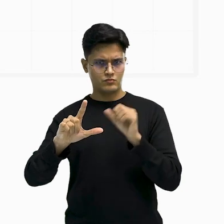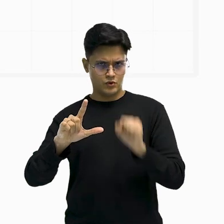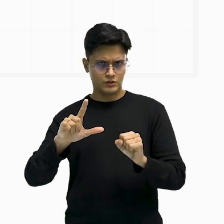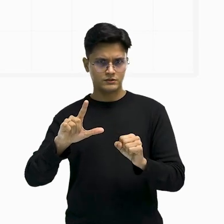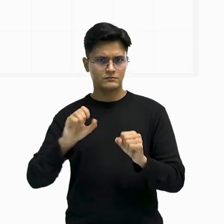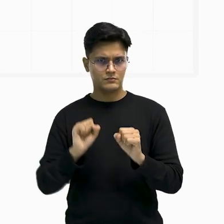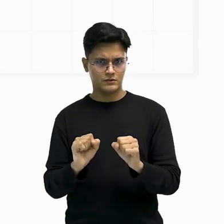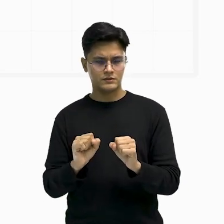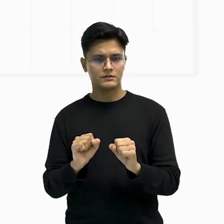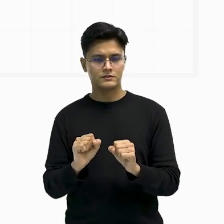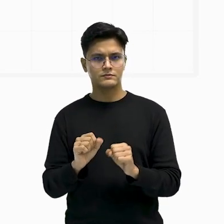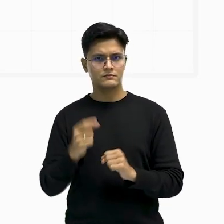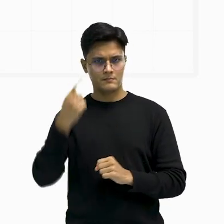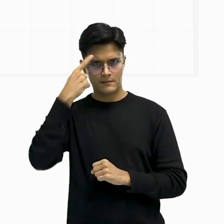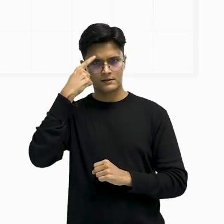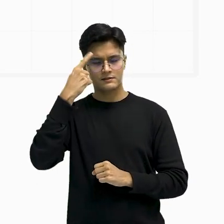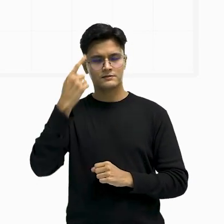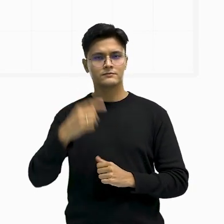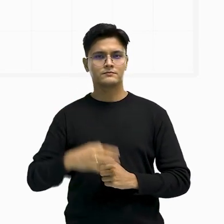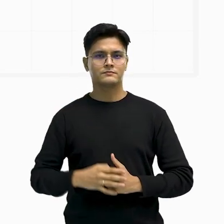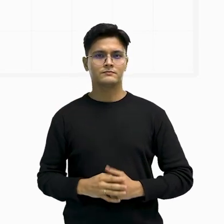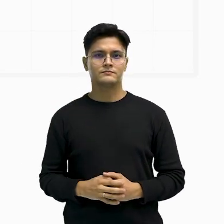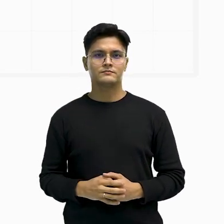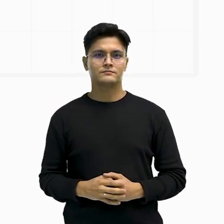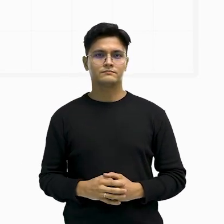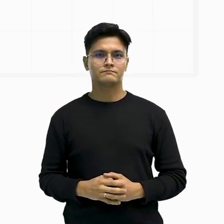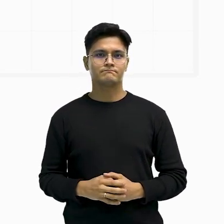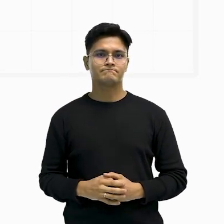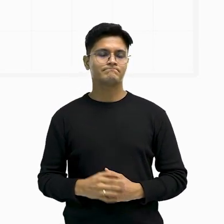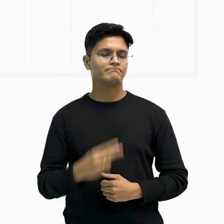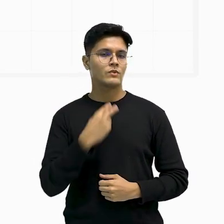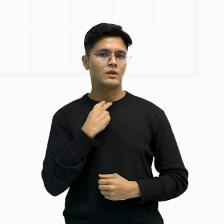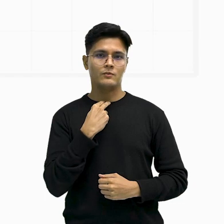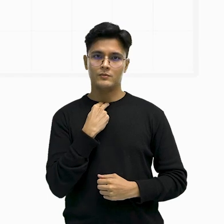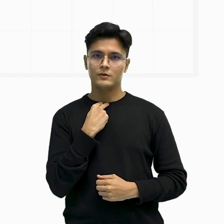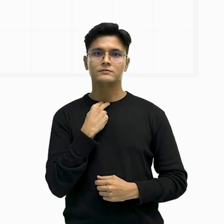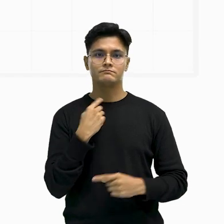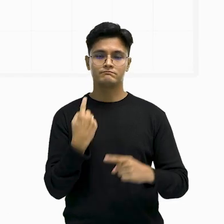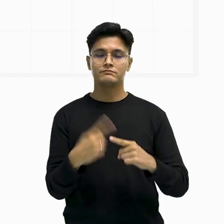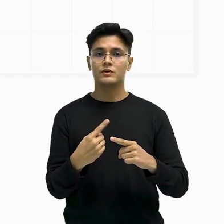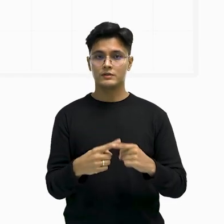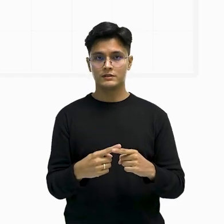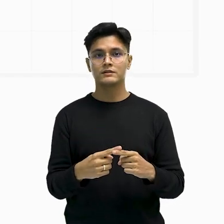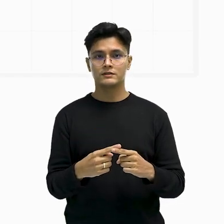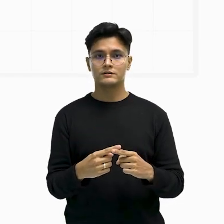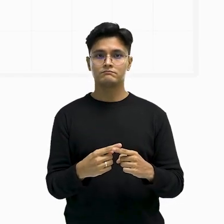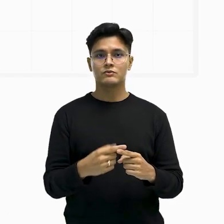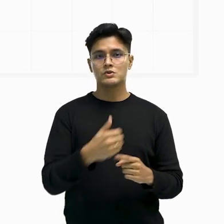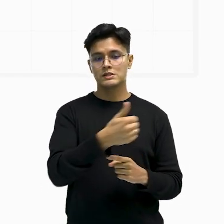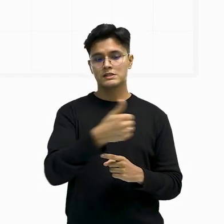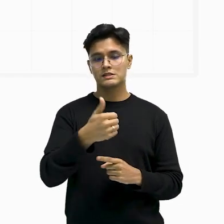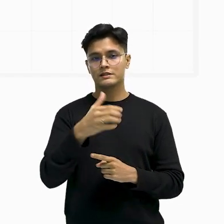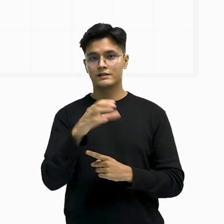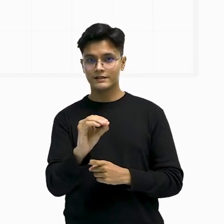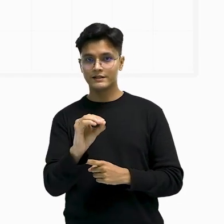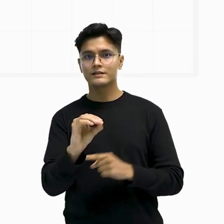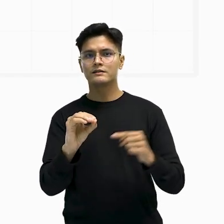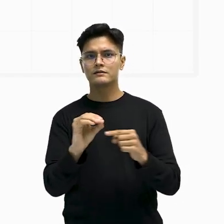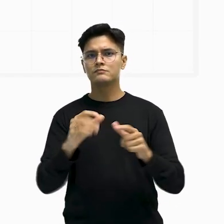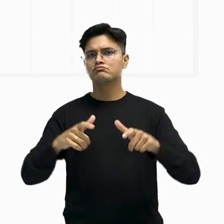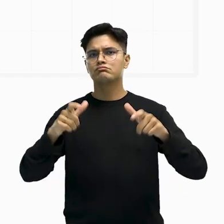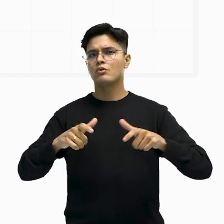afirmação? Pensem aí. Claro que não, né? Por quê? Porque ele diz que esse 110 está